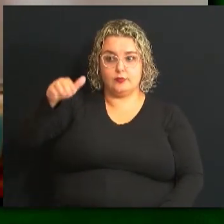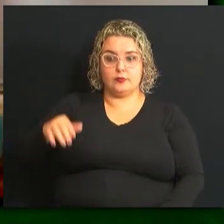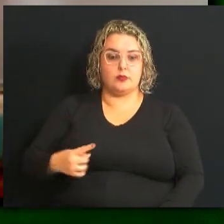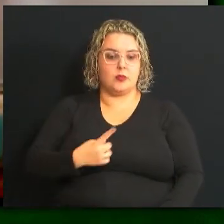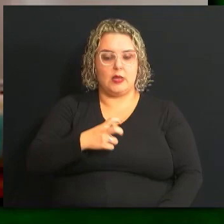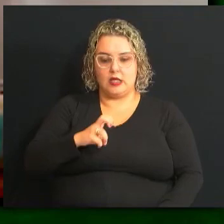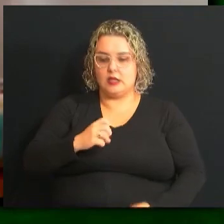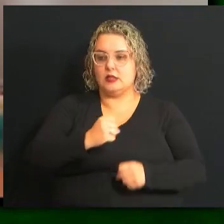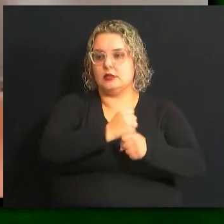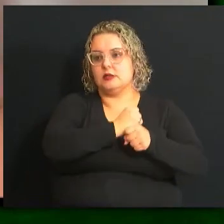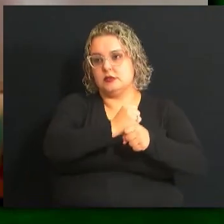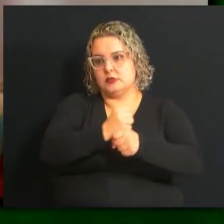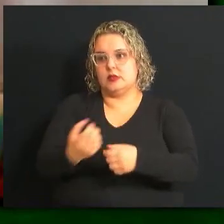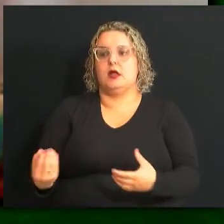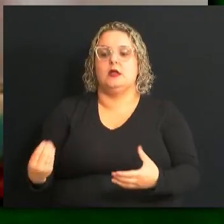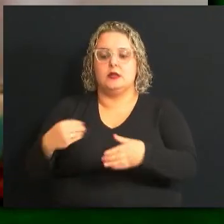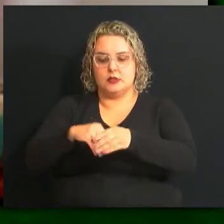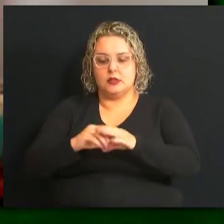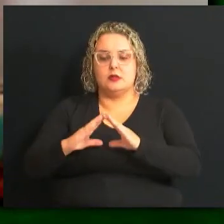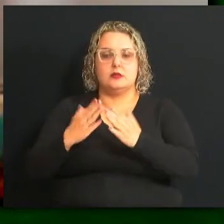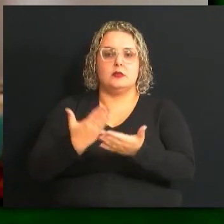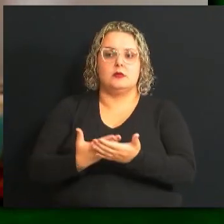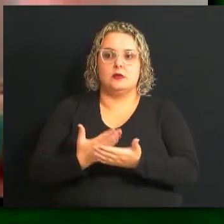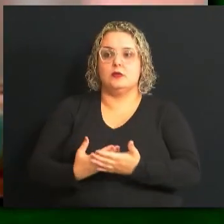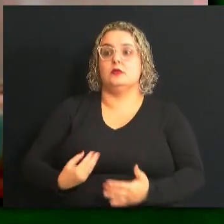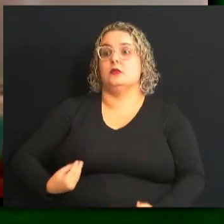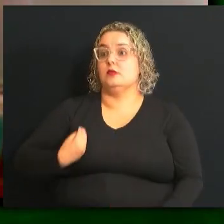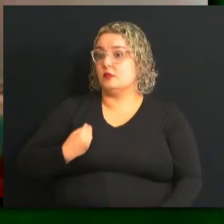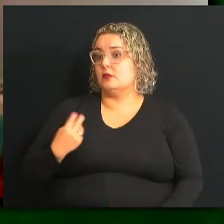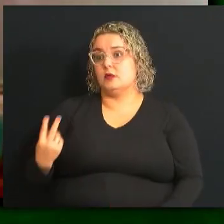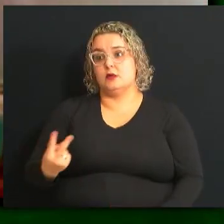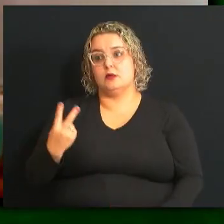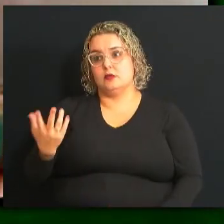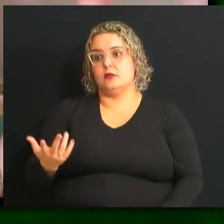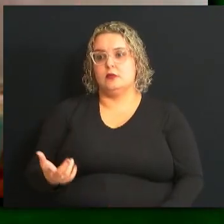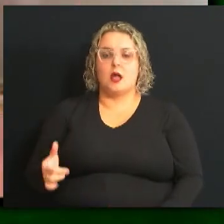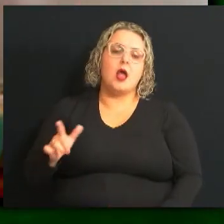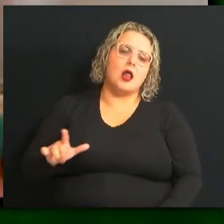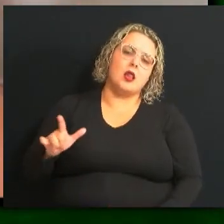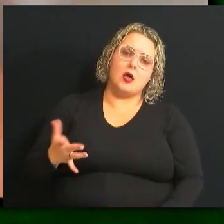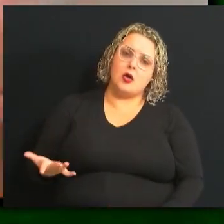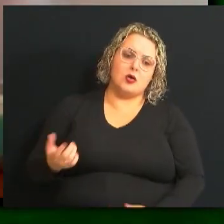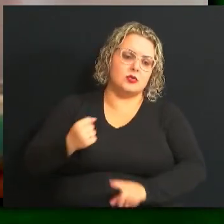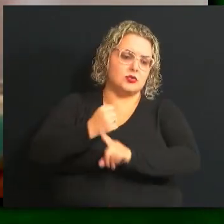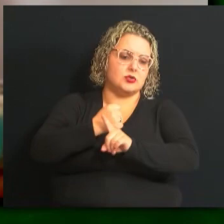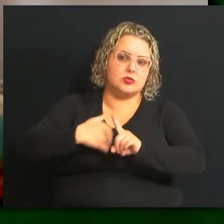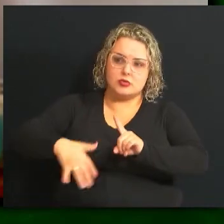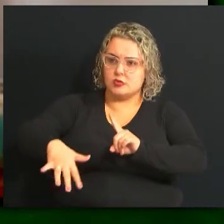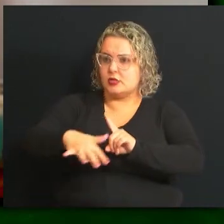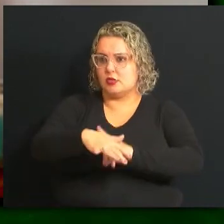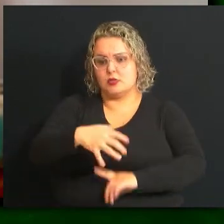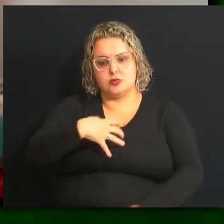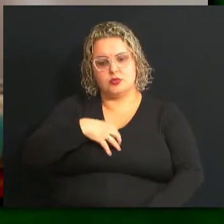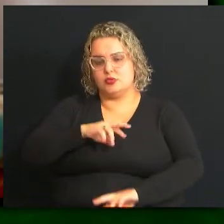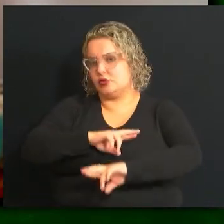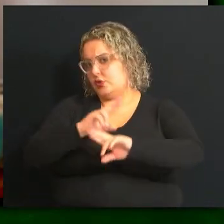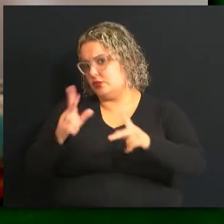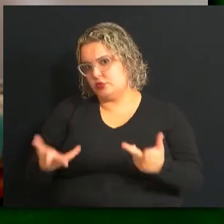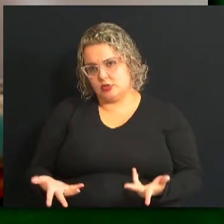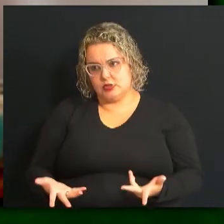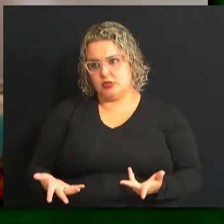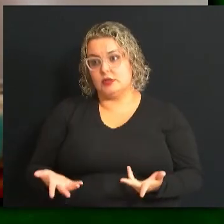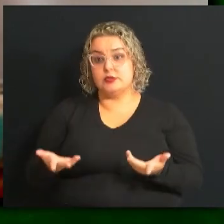anos da vida dentro da escola, vivendo com esses valores, é lógico que a sociedade vai estar de um jeito diferente,